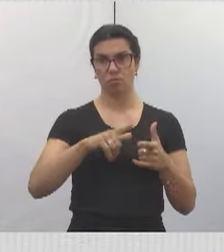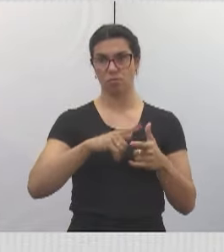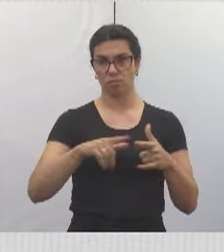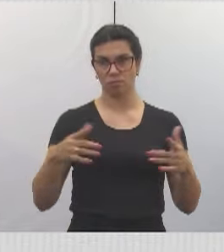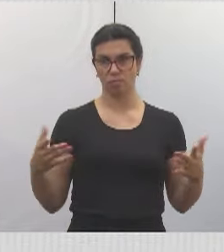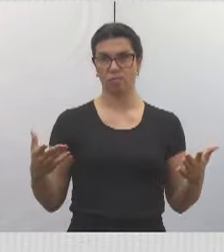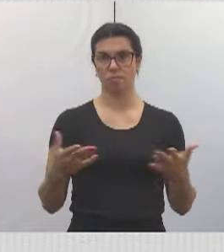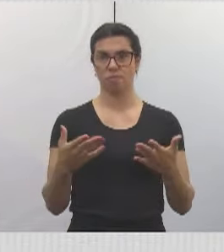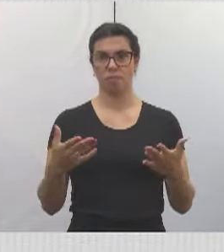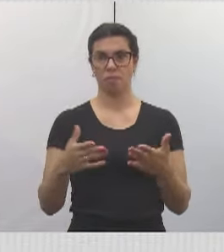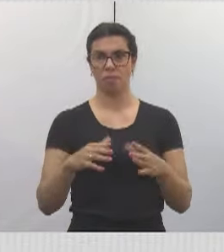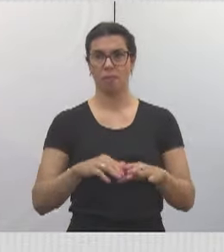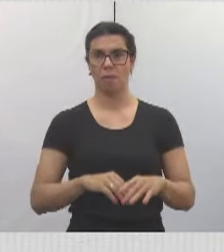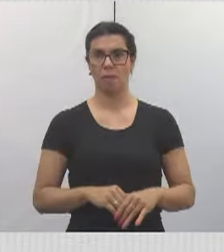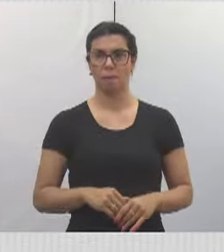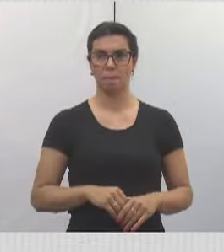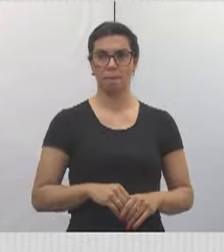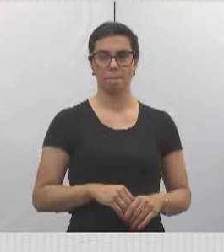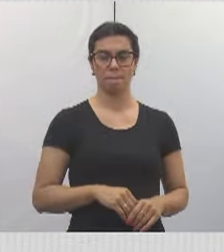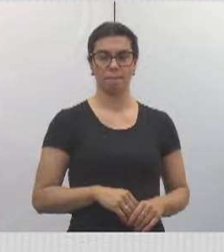agora. Tamo junto, aí.